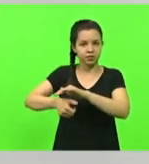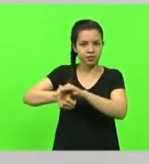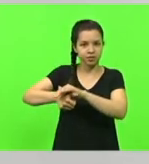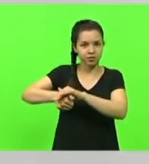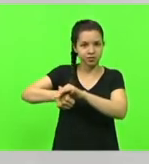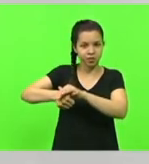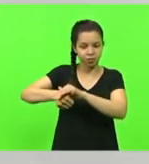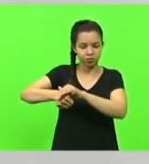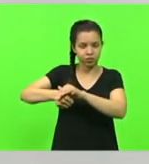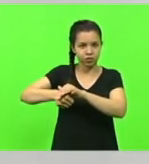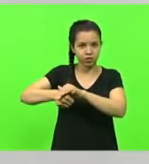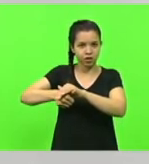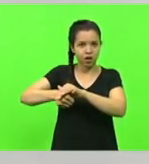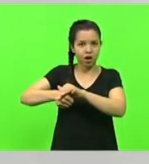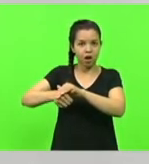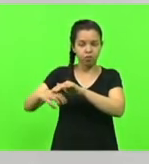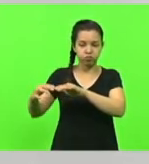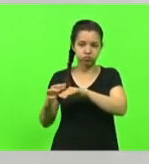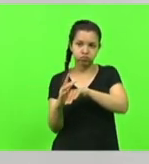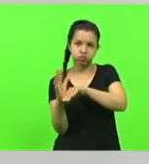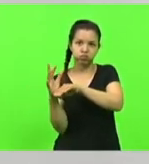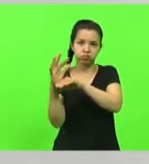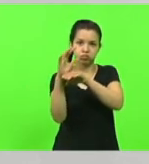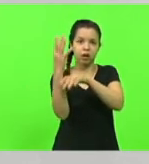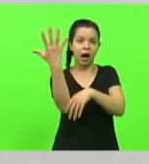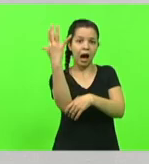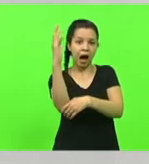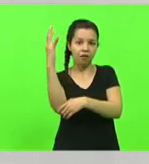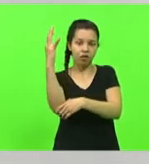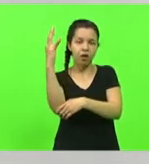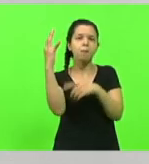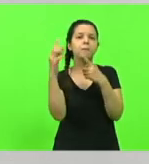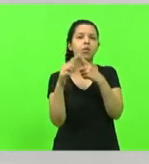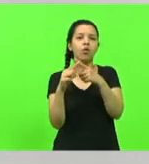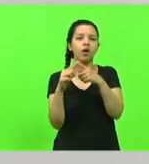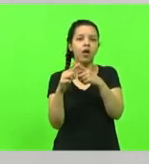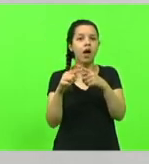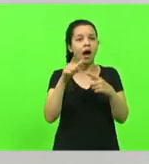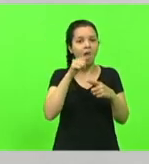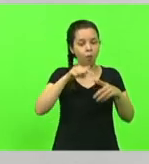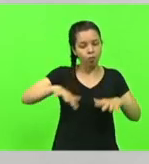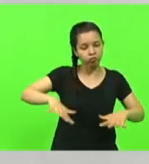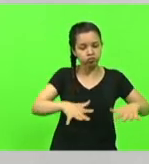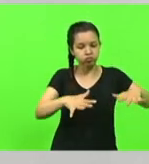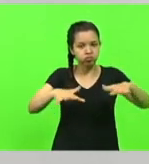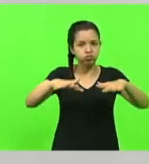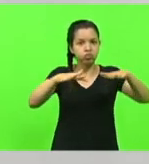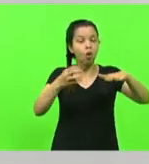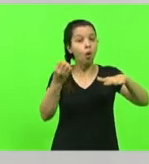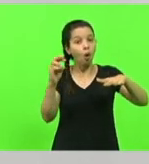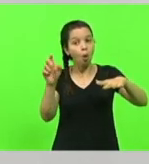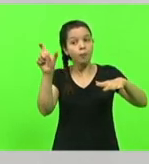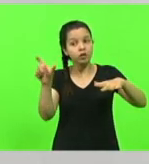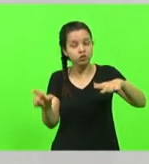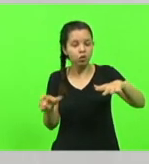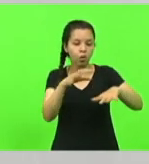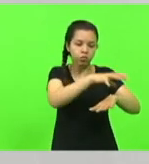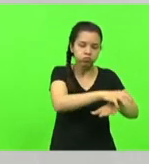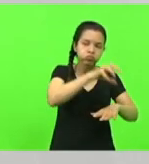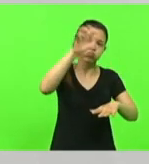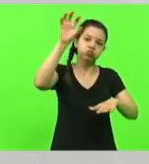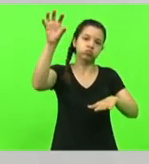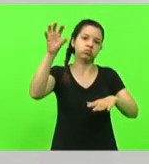ou foi enchente ou foi mão de gente. Quem prestou concurso público e continua